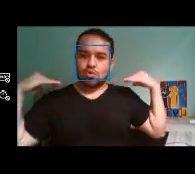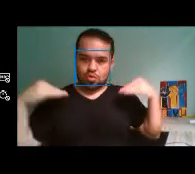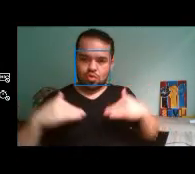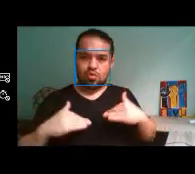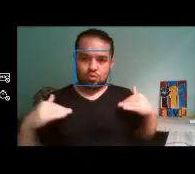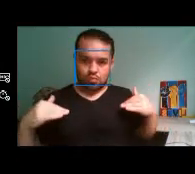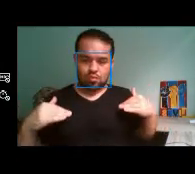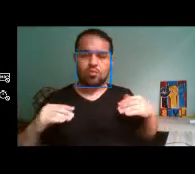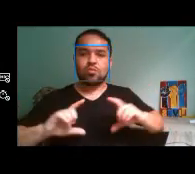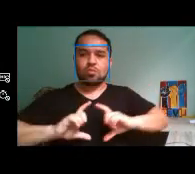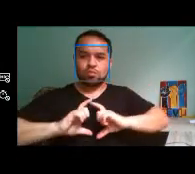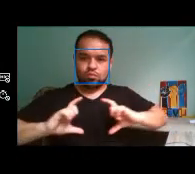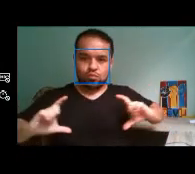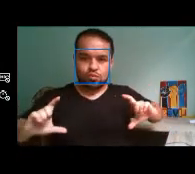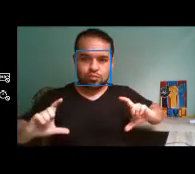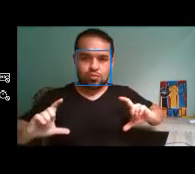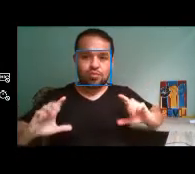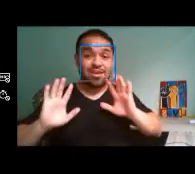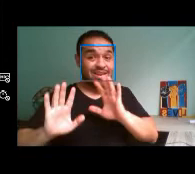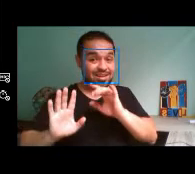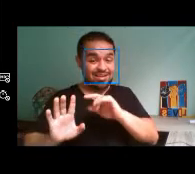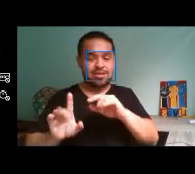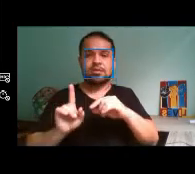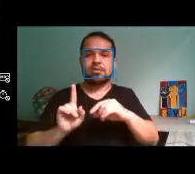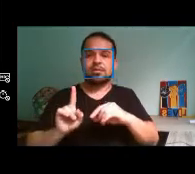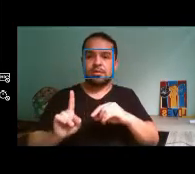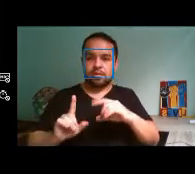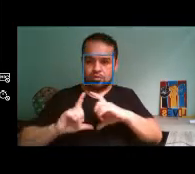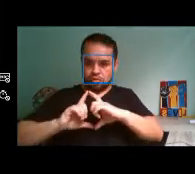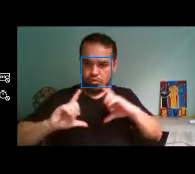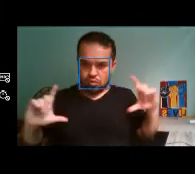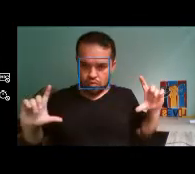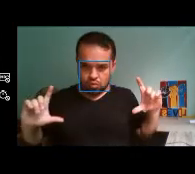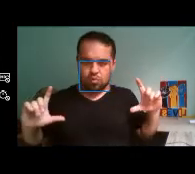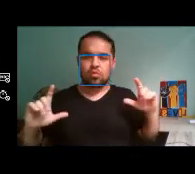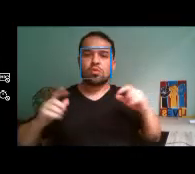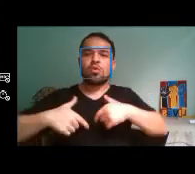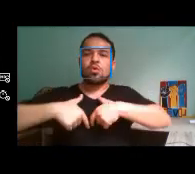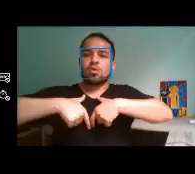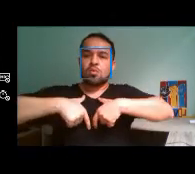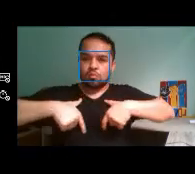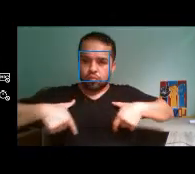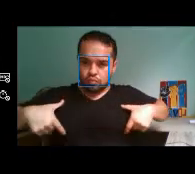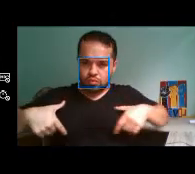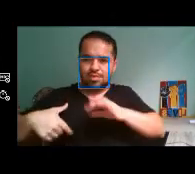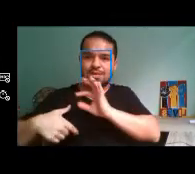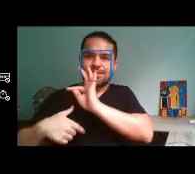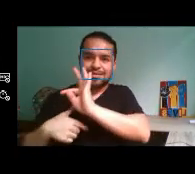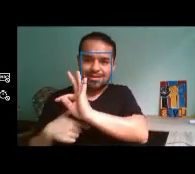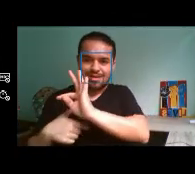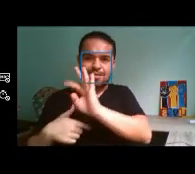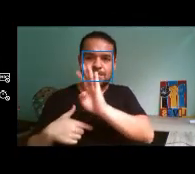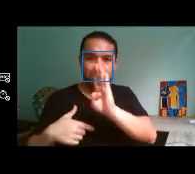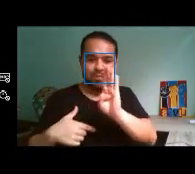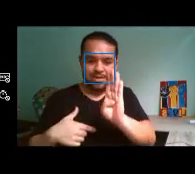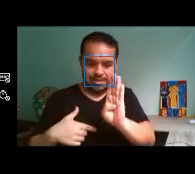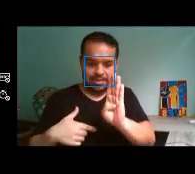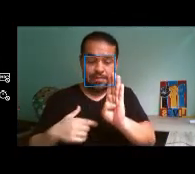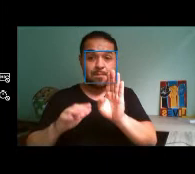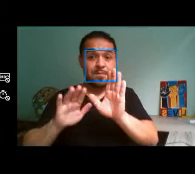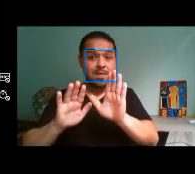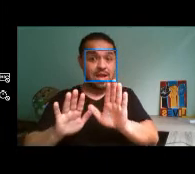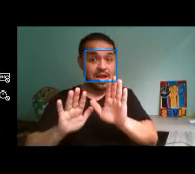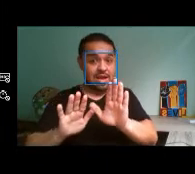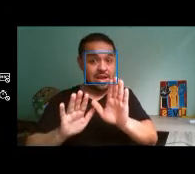fez também no tronco e no busto? Então, primeiro T de tronco, que é a posição principal, depois B, que é